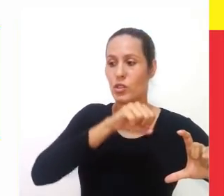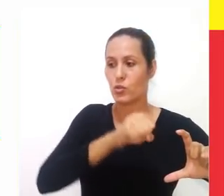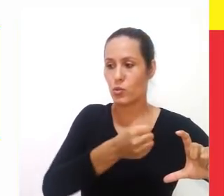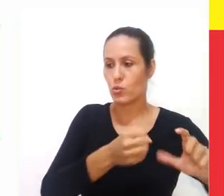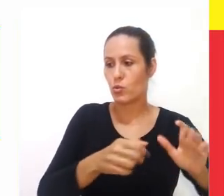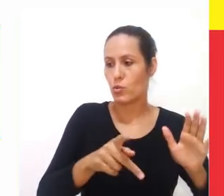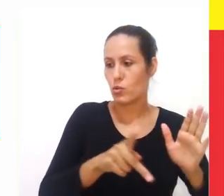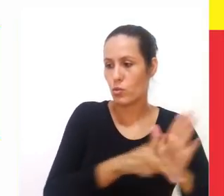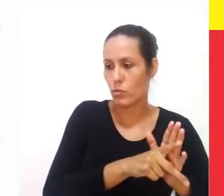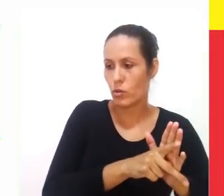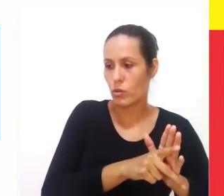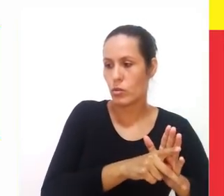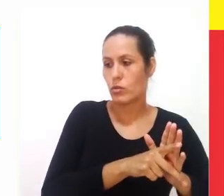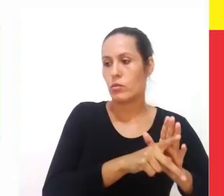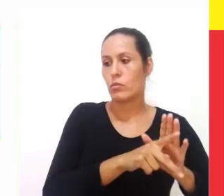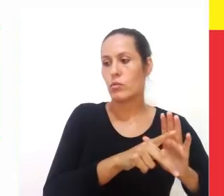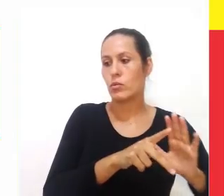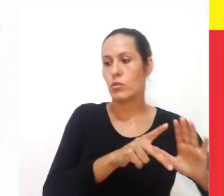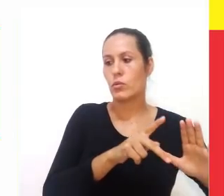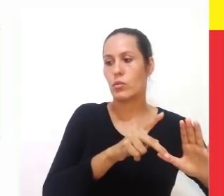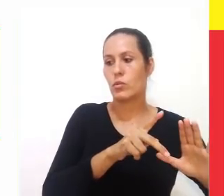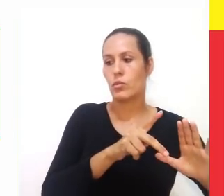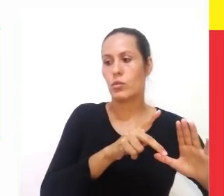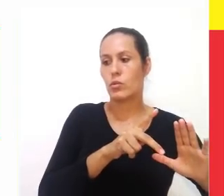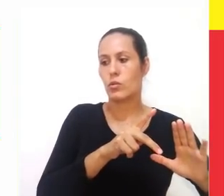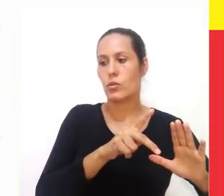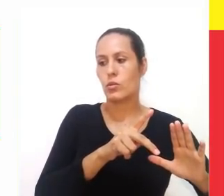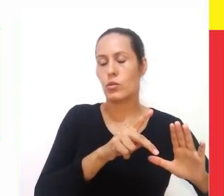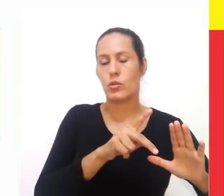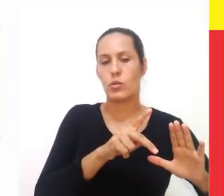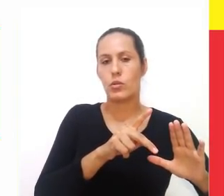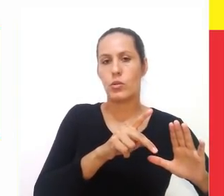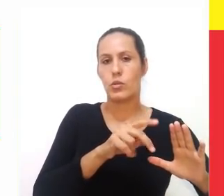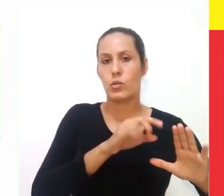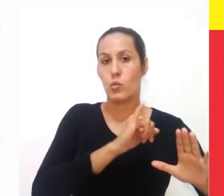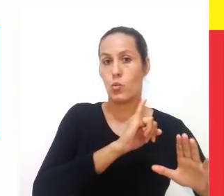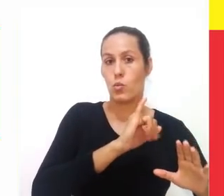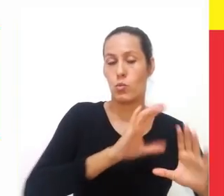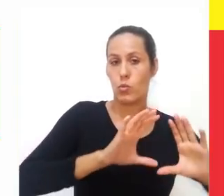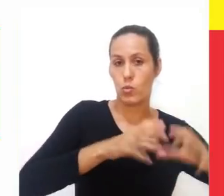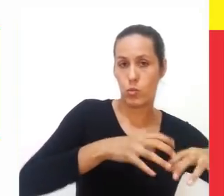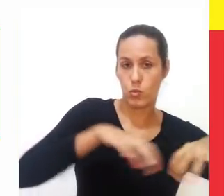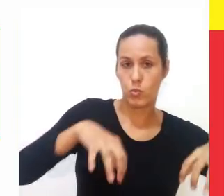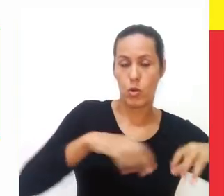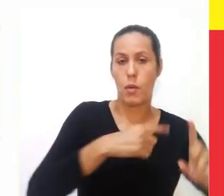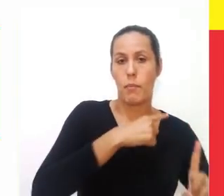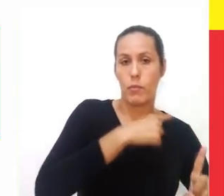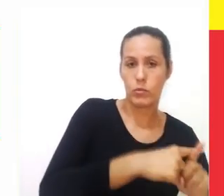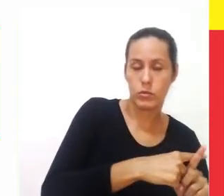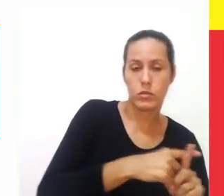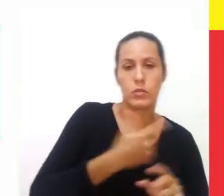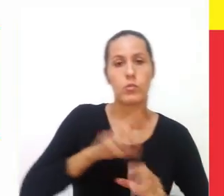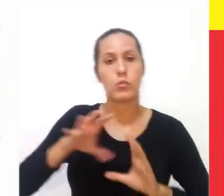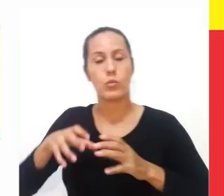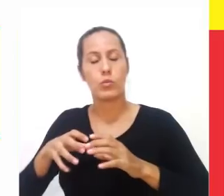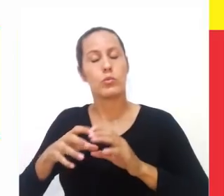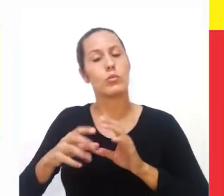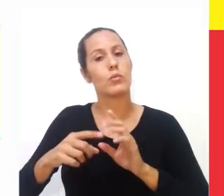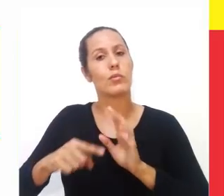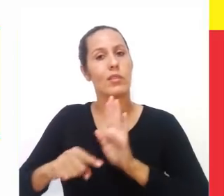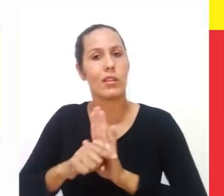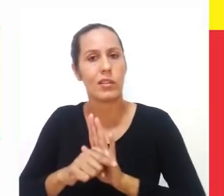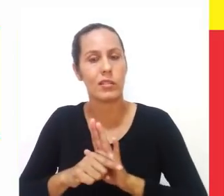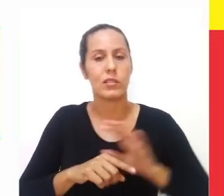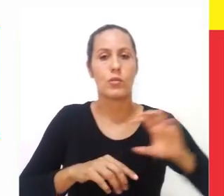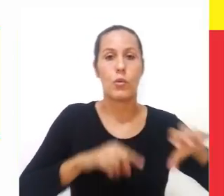vão adquirir cargas diferentes. O sódio, né, um vai ficar positivo e o outro vai ficar negativo. No caso,